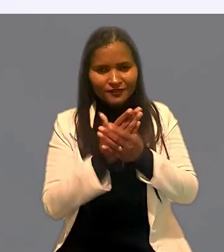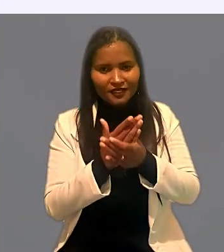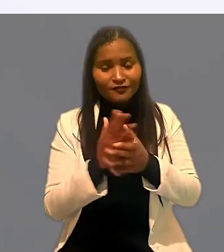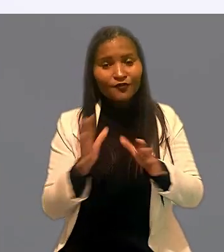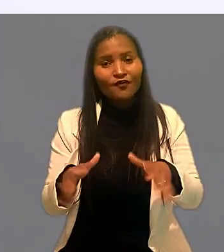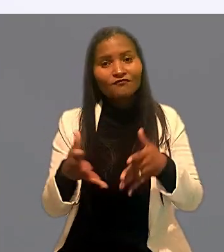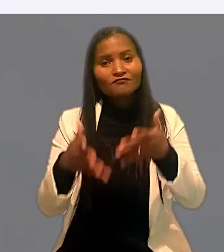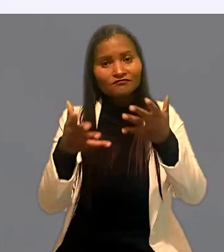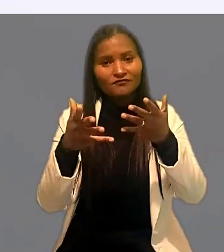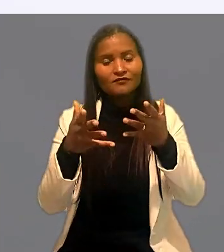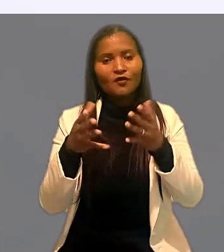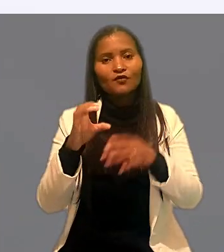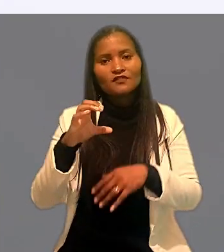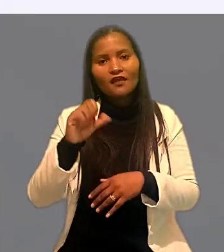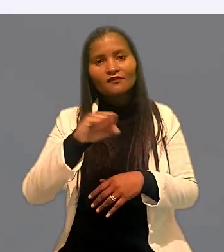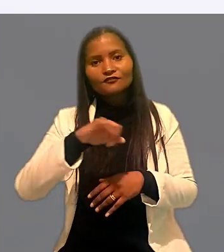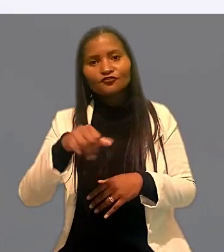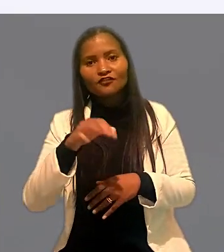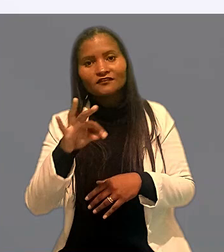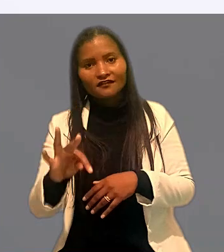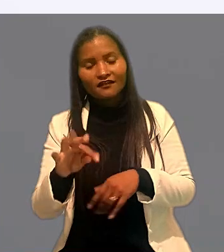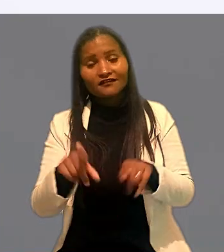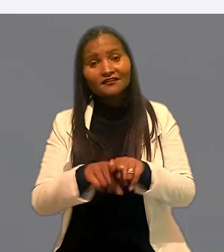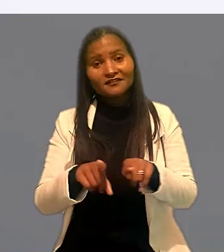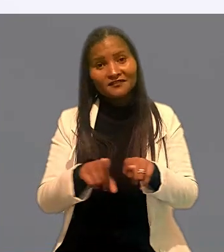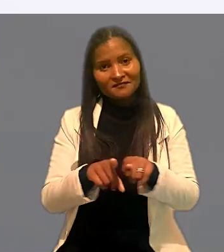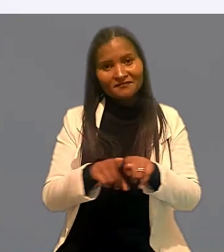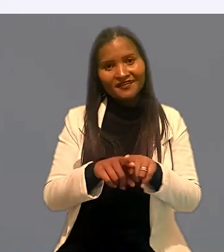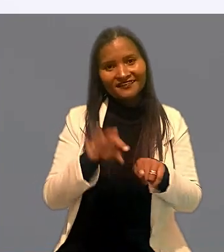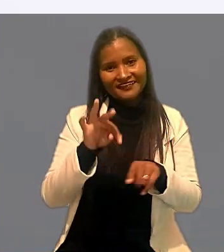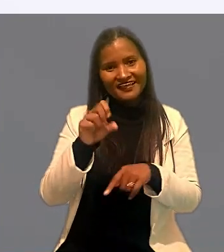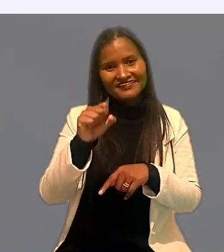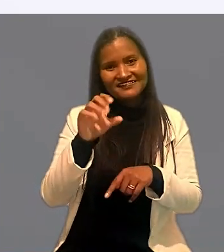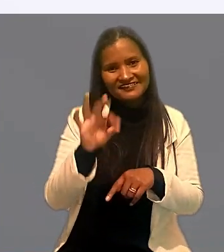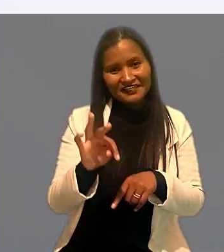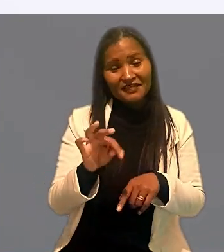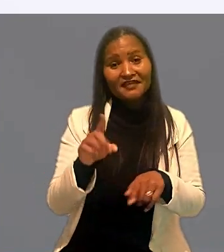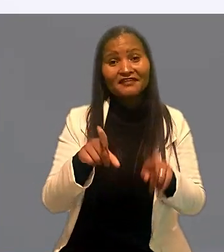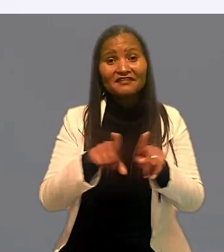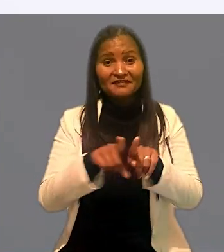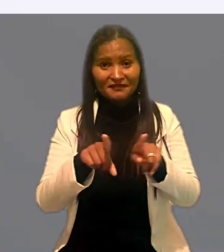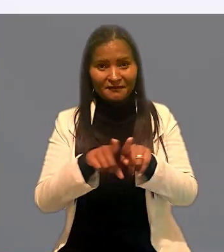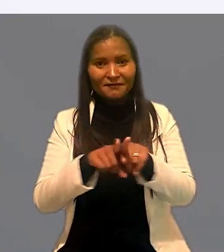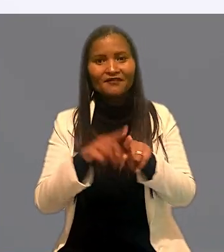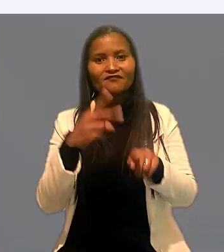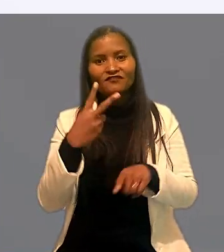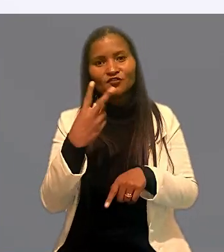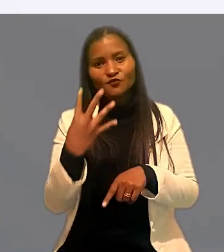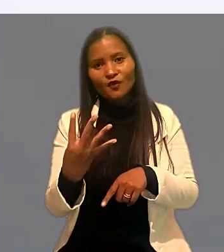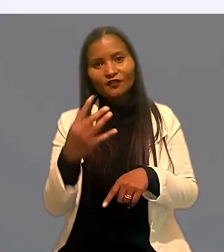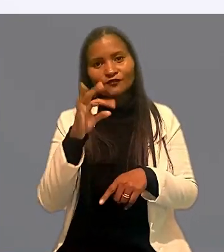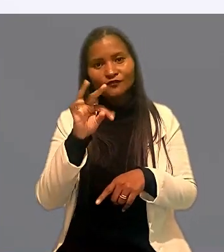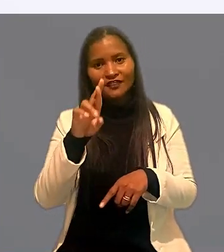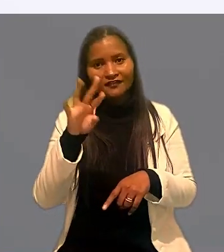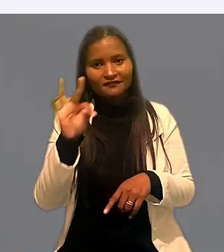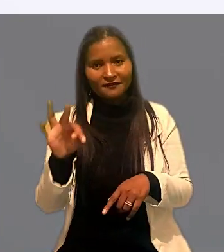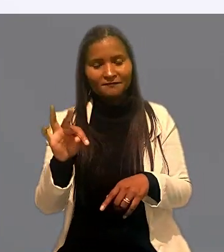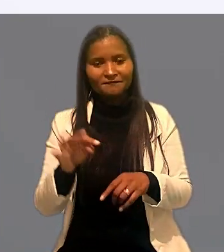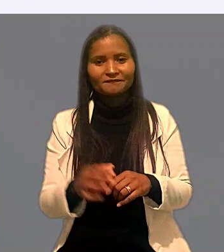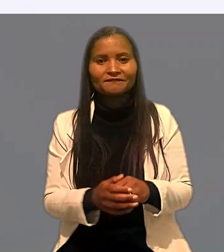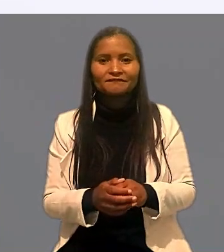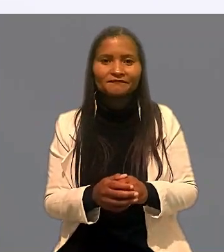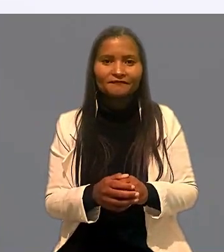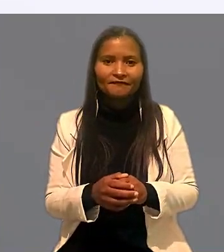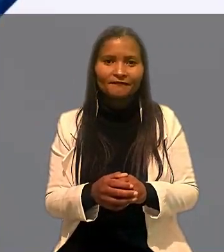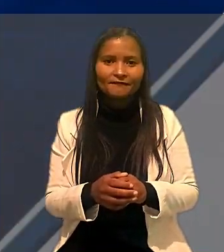processo", o evento foi promovido pelo Conselho Superior da Justiça do Trabalho, em parceria com o TST e os 24 Tribunais Regionais do